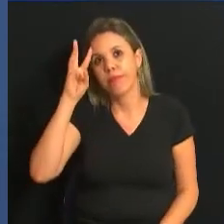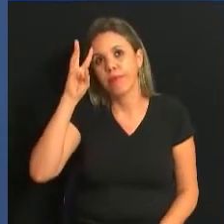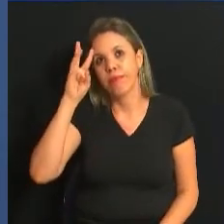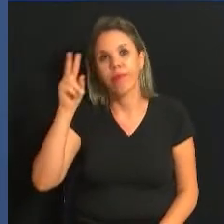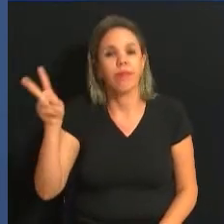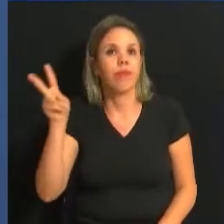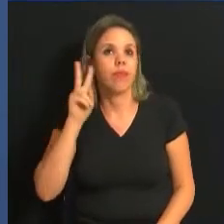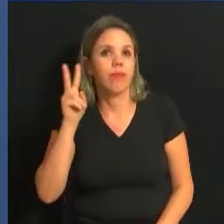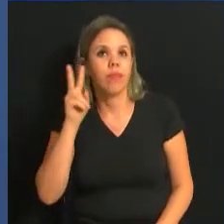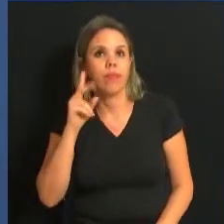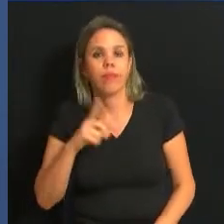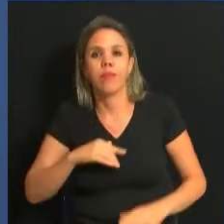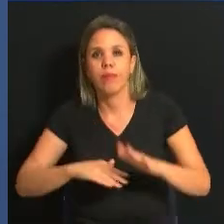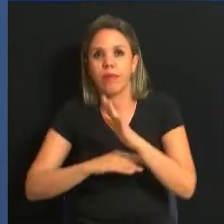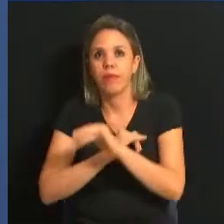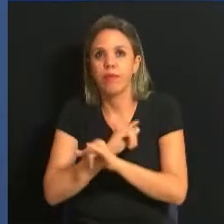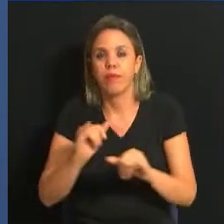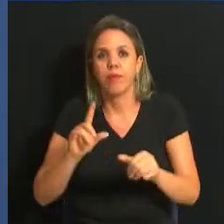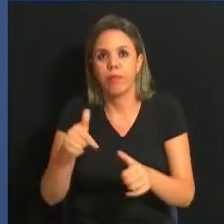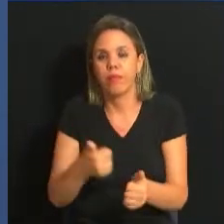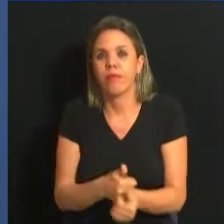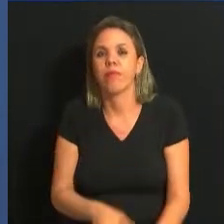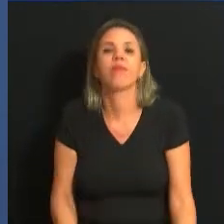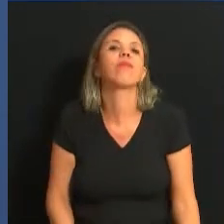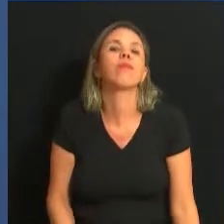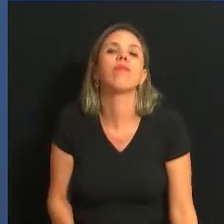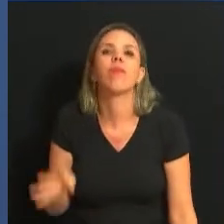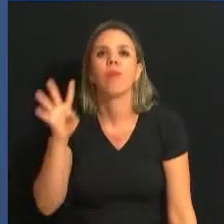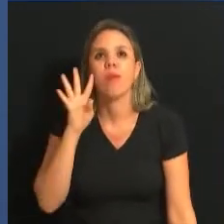segunda-feira tem Câmara Notícia logo após a 4ª reunião extraordinária.